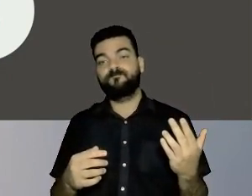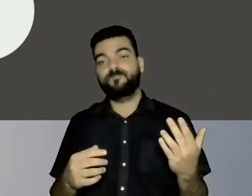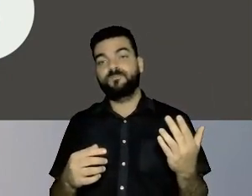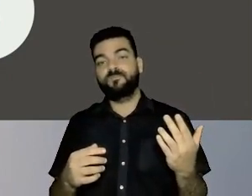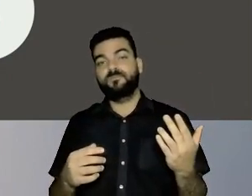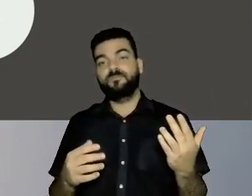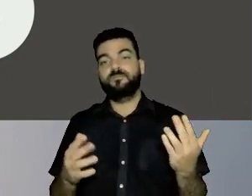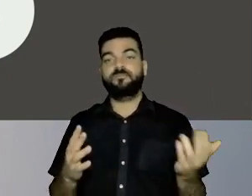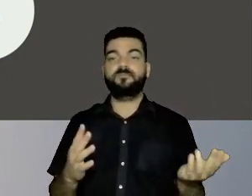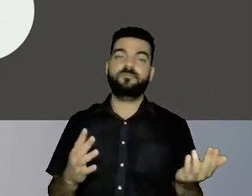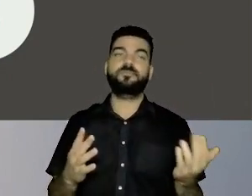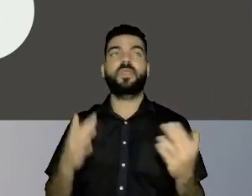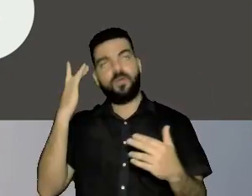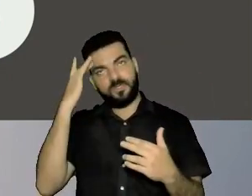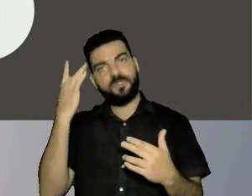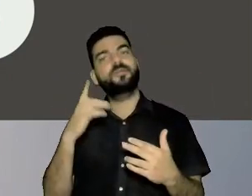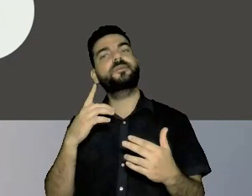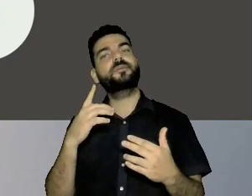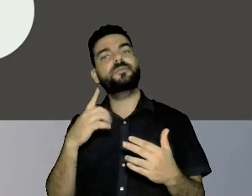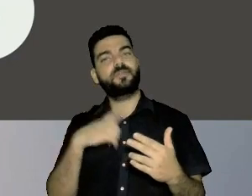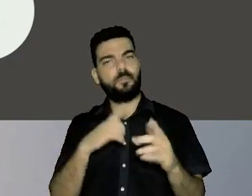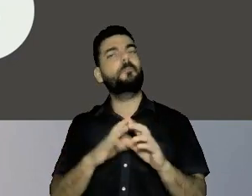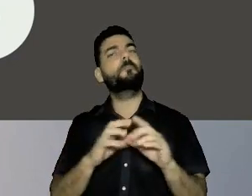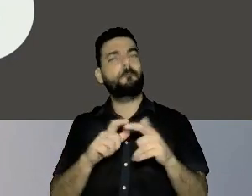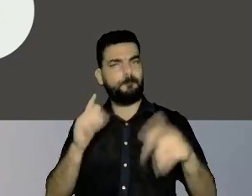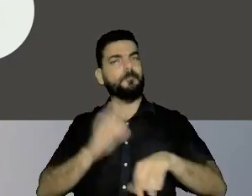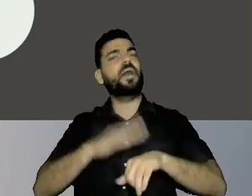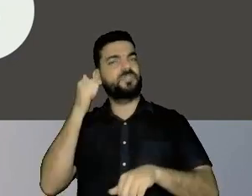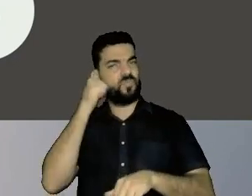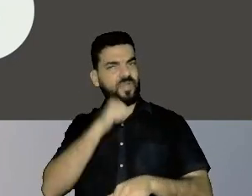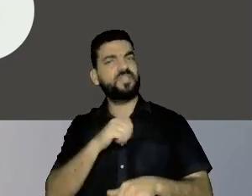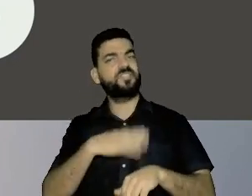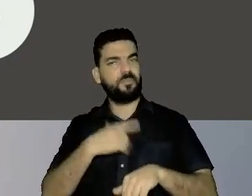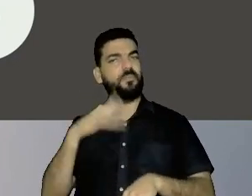modernismo brasileiro era muito